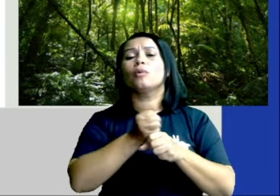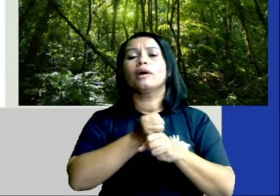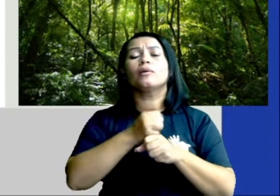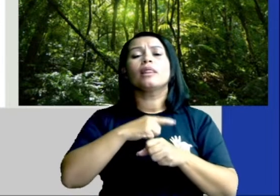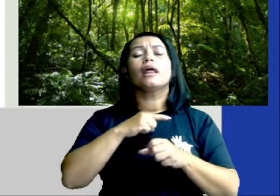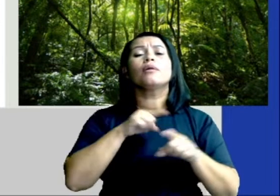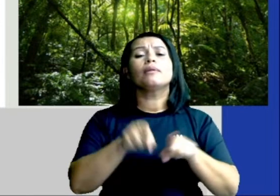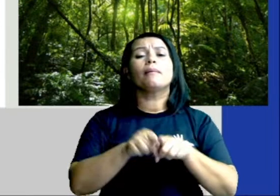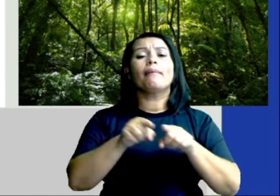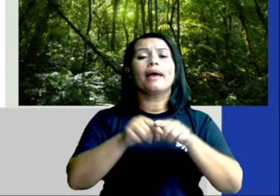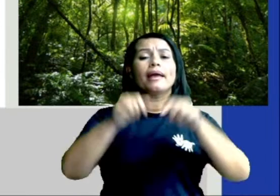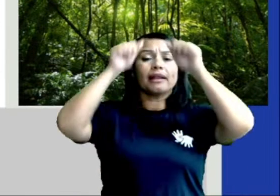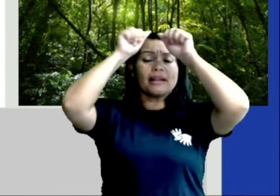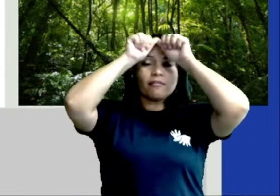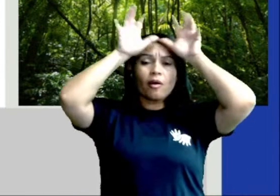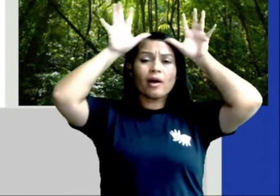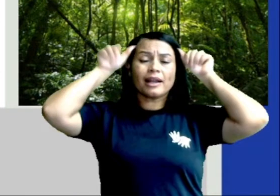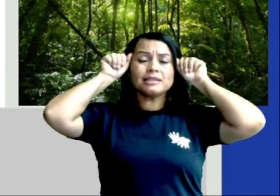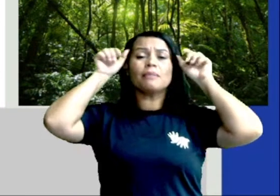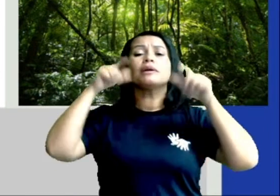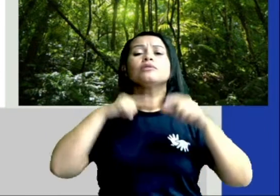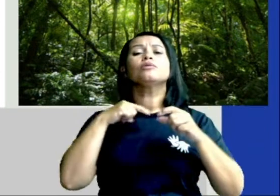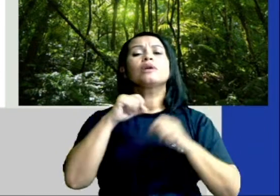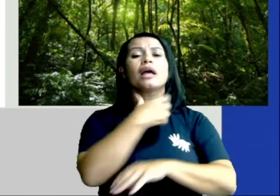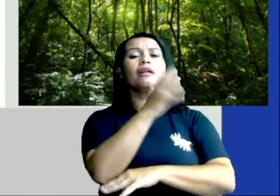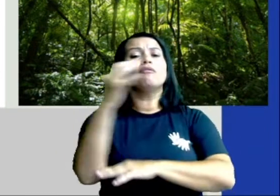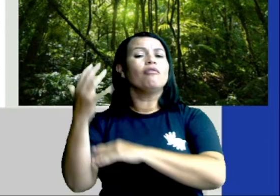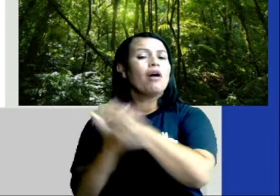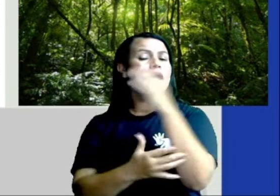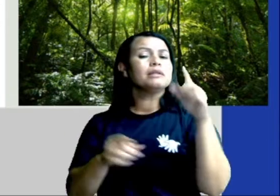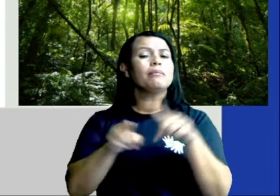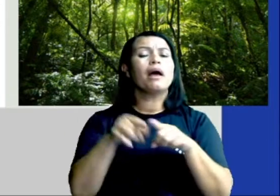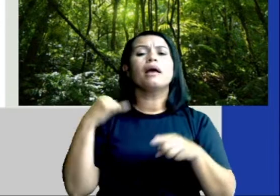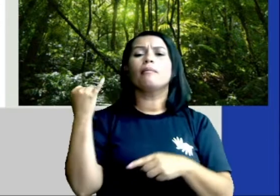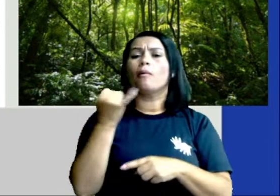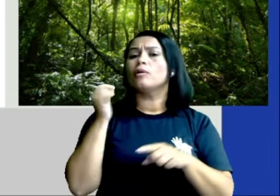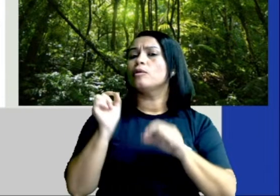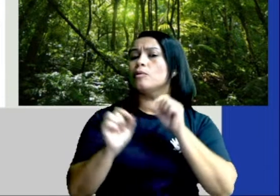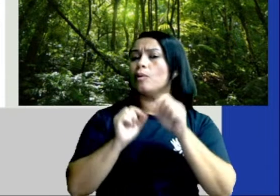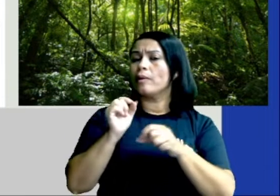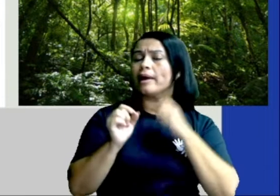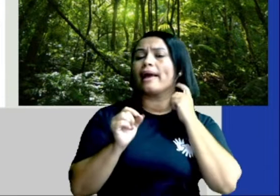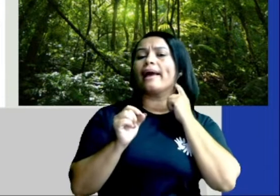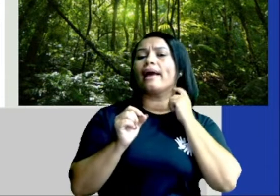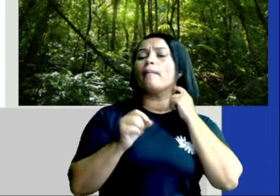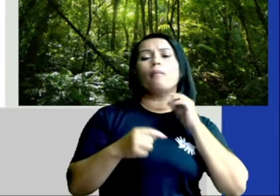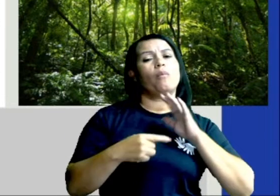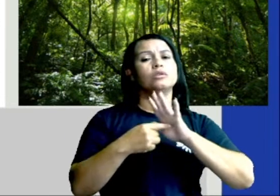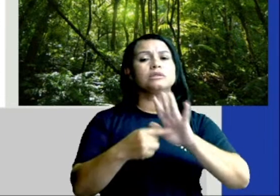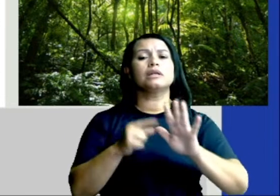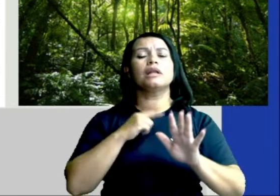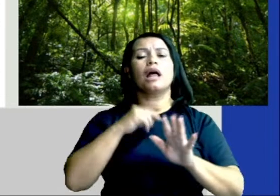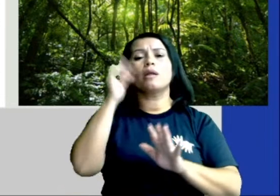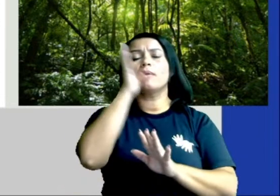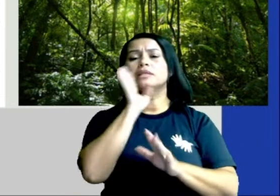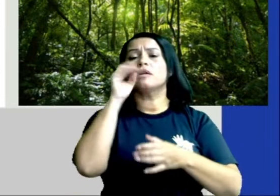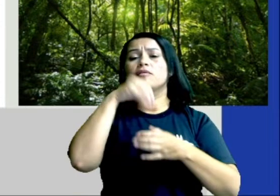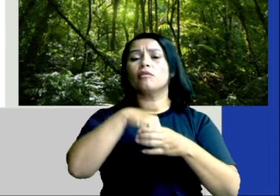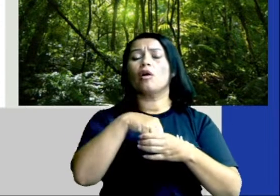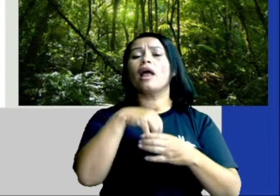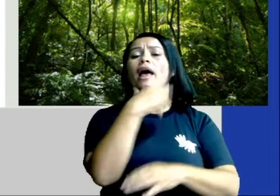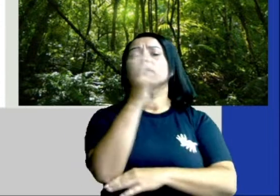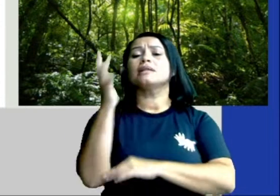amazônica, é importante destacar que, embora a gente esteja tratando aqui especificamente dos domínios vegetais brasileiros, a floresta amazônica